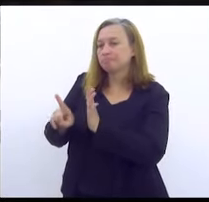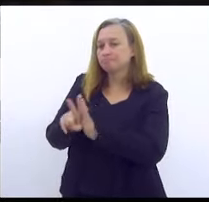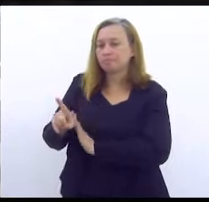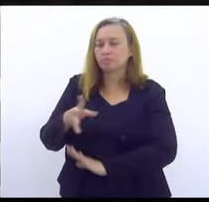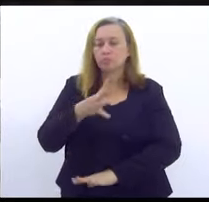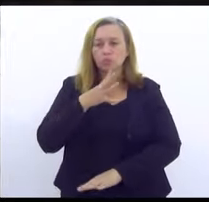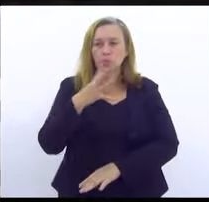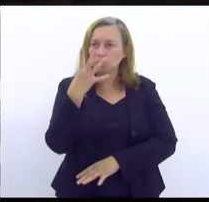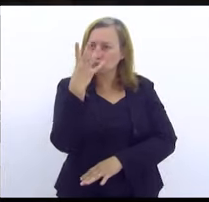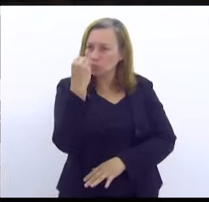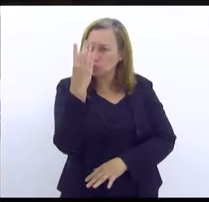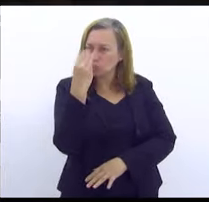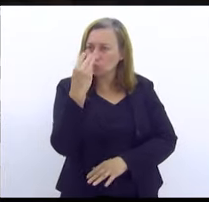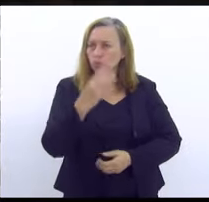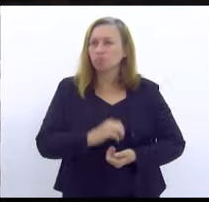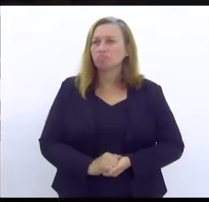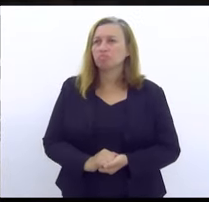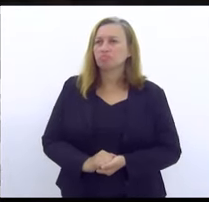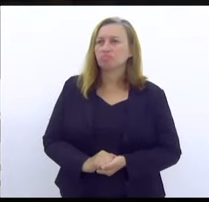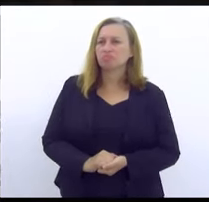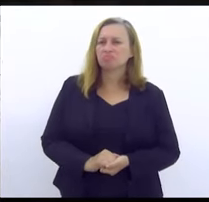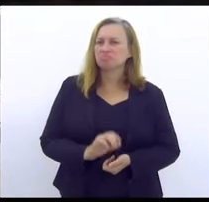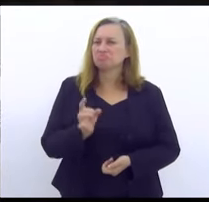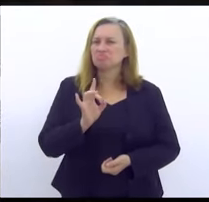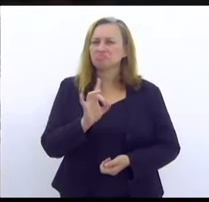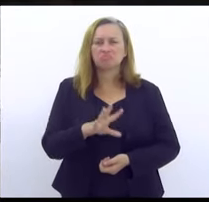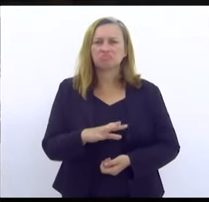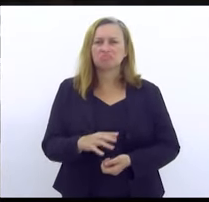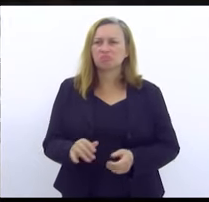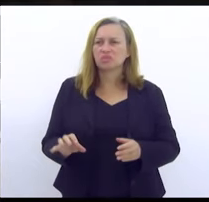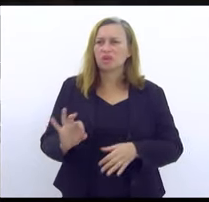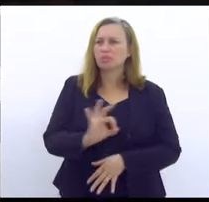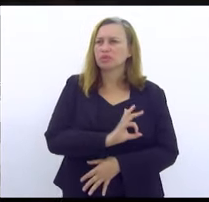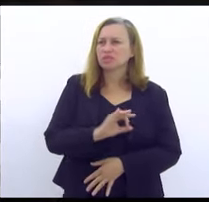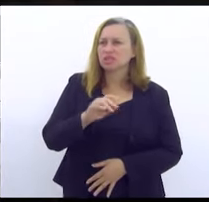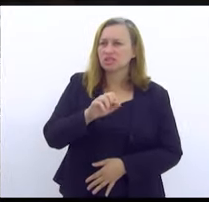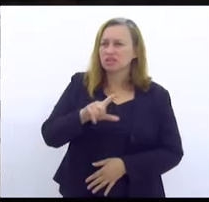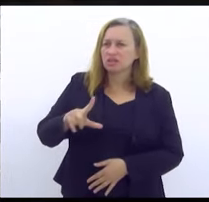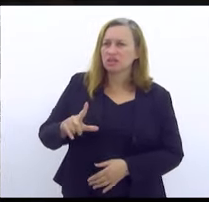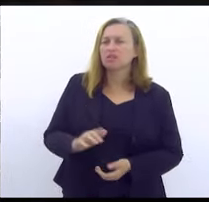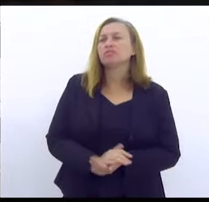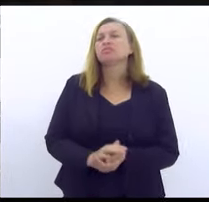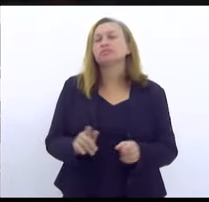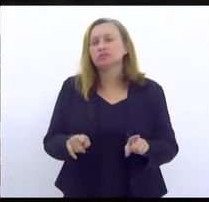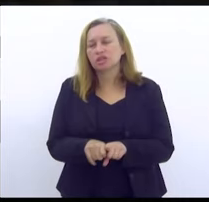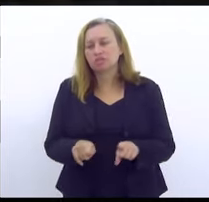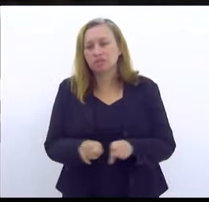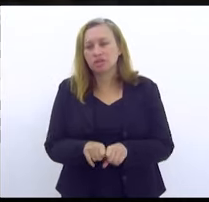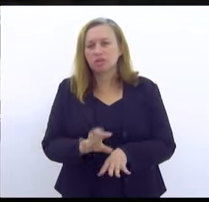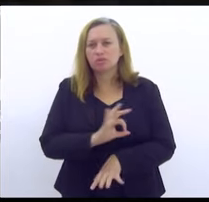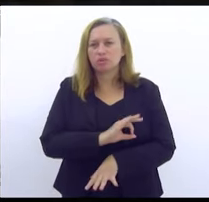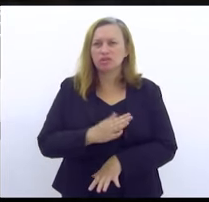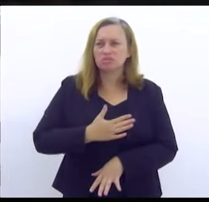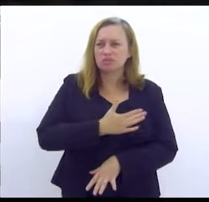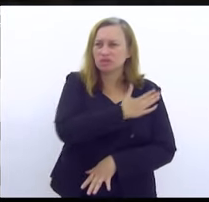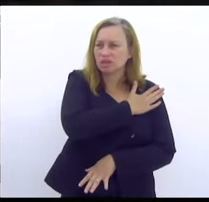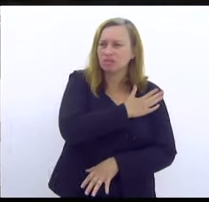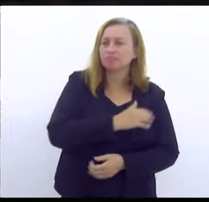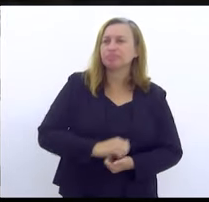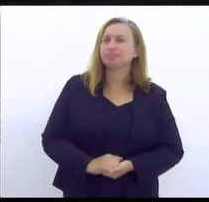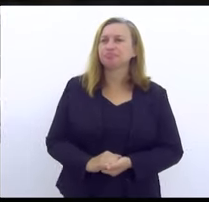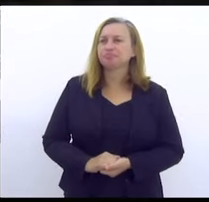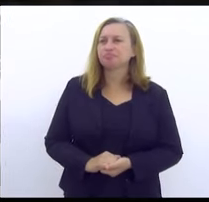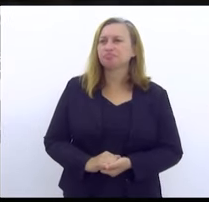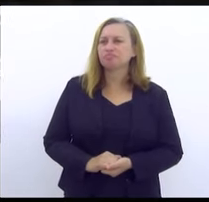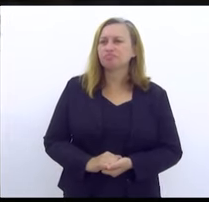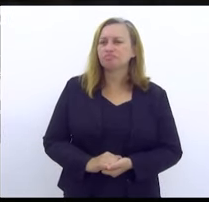reconhecimento fotográfico. E não foi só a Polícia Civil que não nos respondeu. A Polícia Militar não nos respondeu. Ou seja,